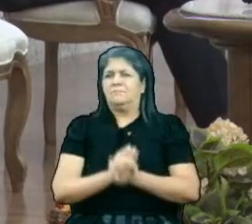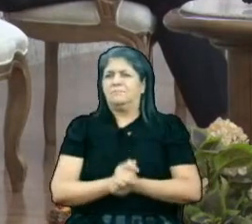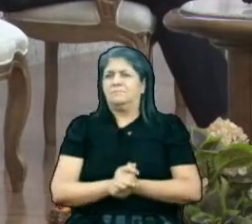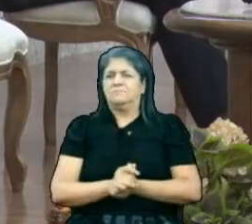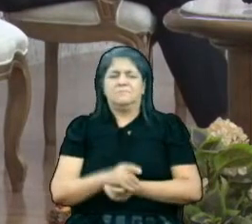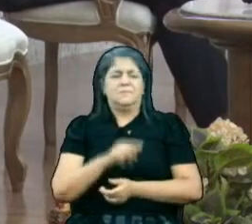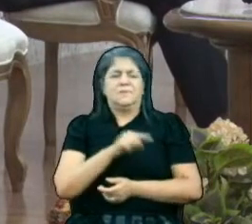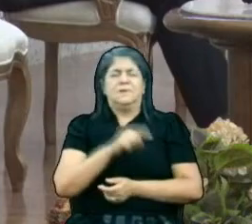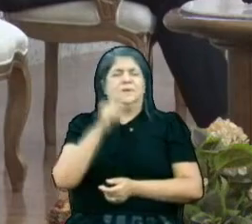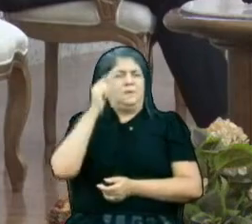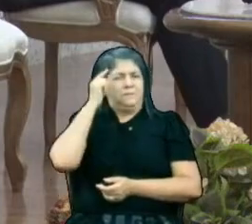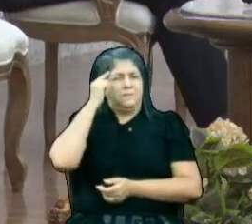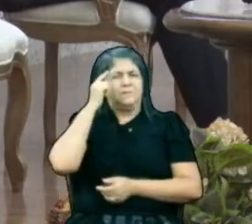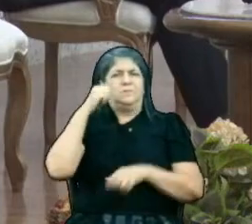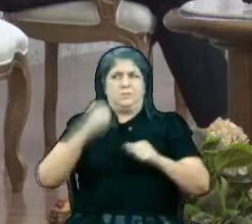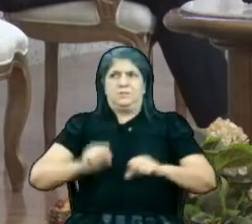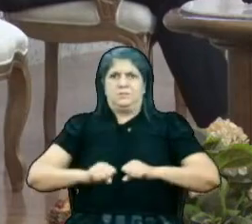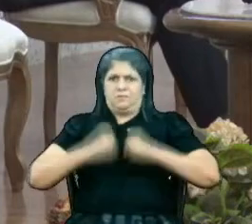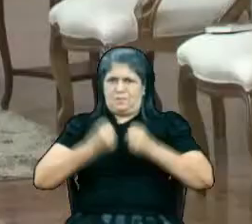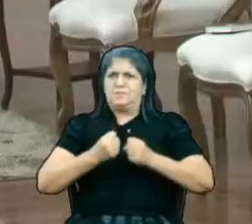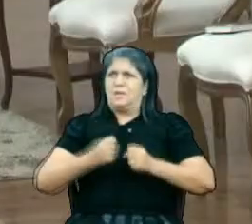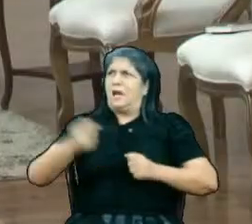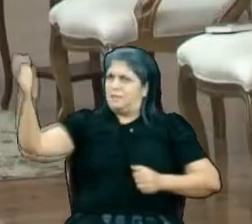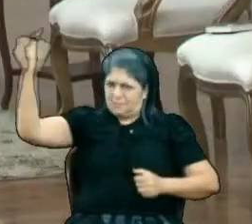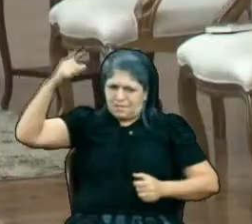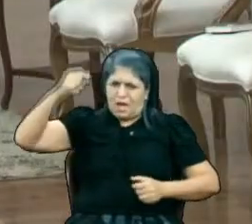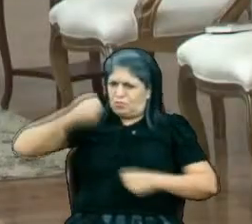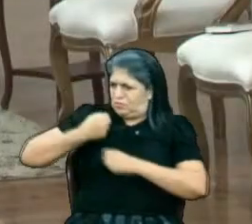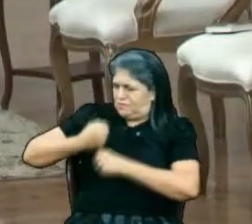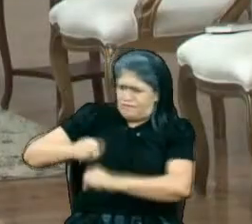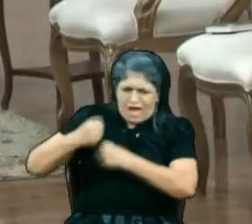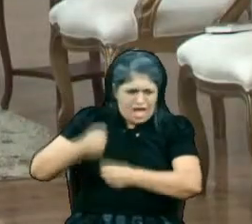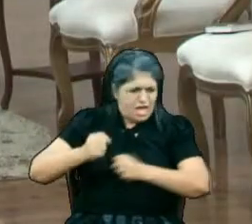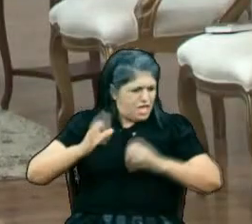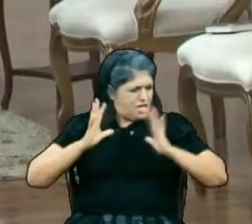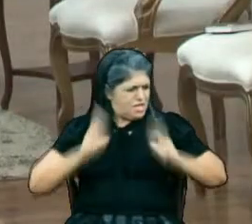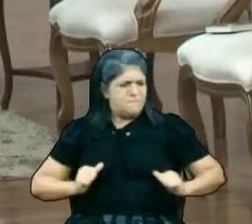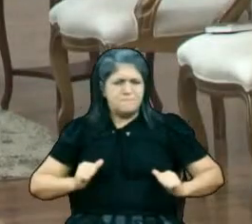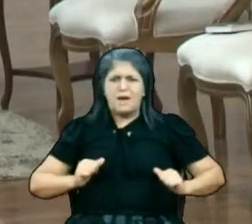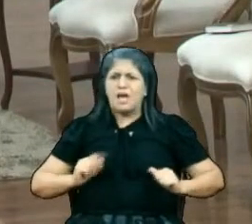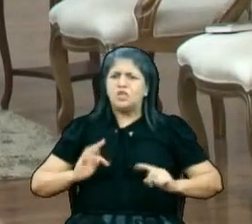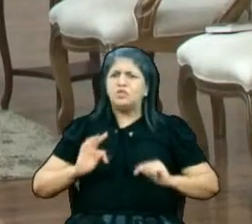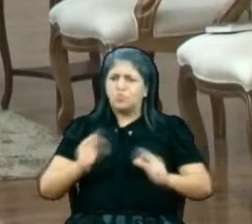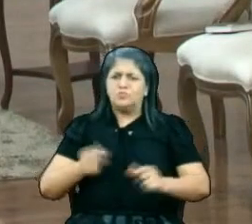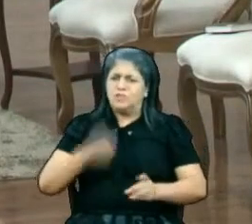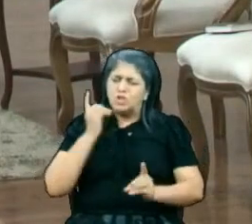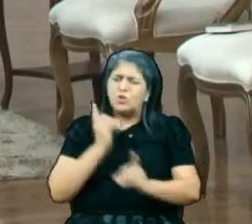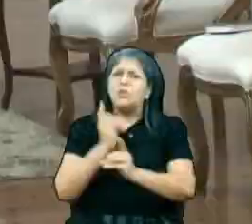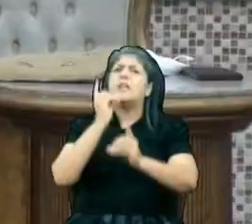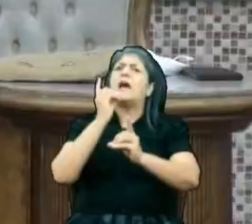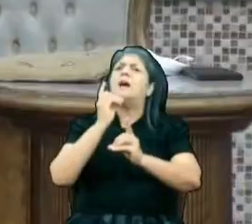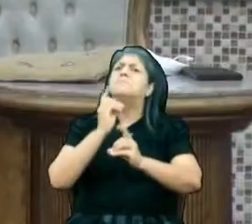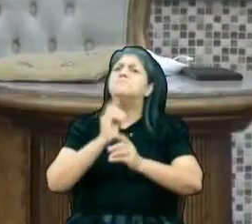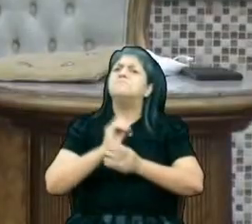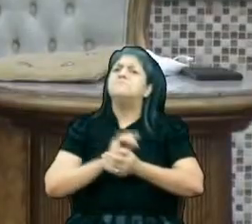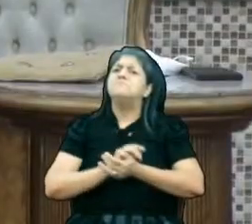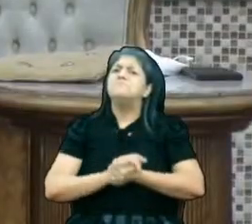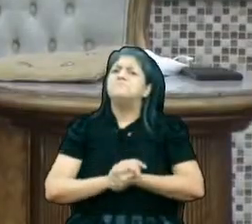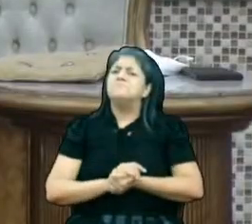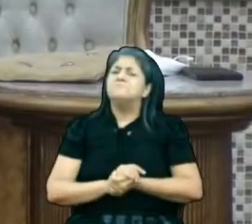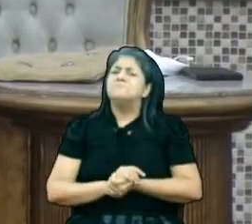com essa derrota eu vou acender essa luz e eu vou varrer essa casa todinha e o